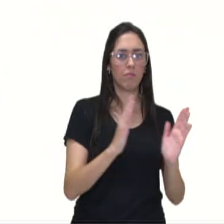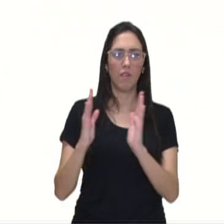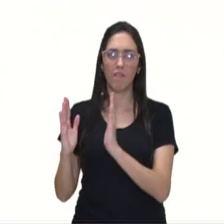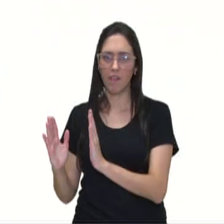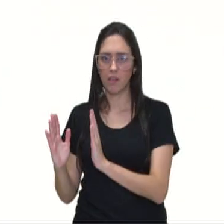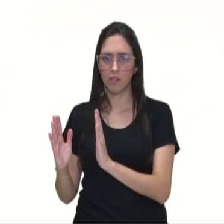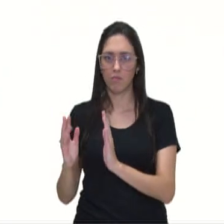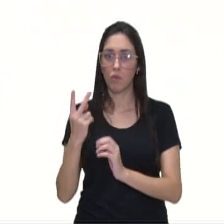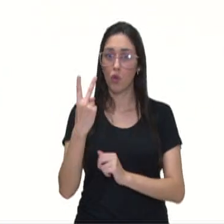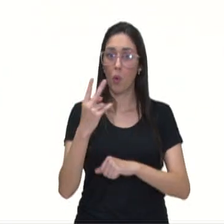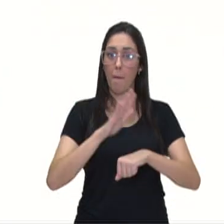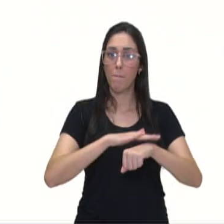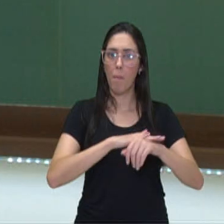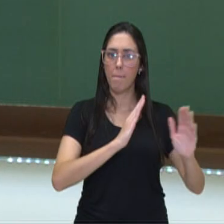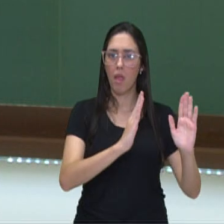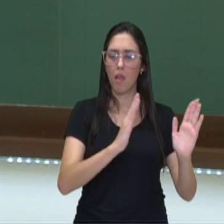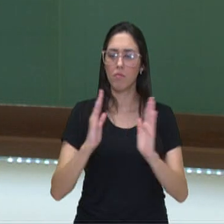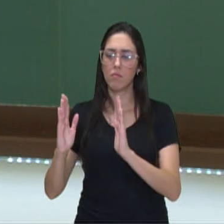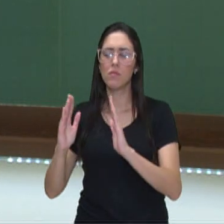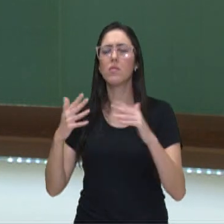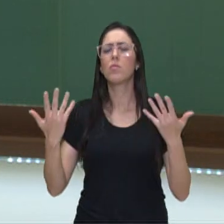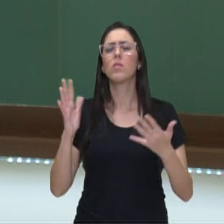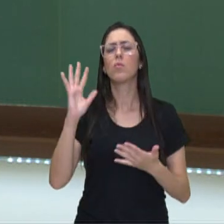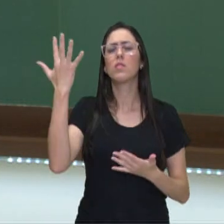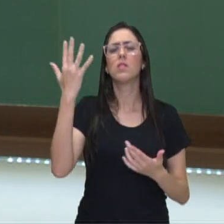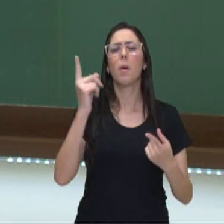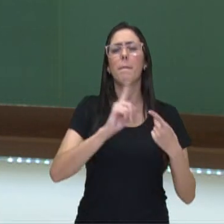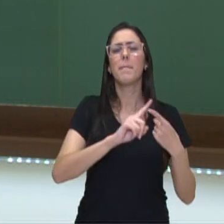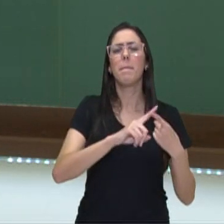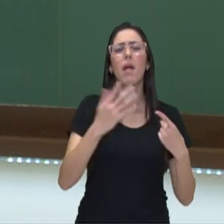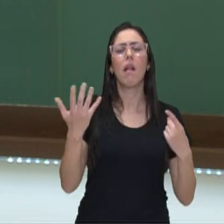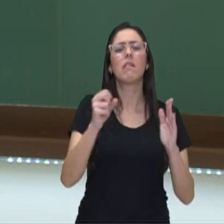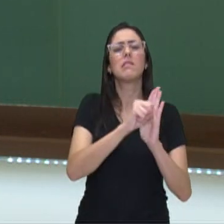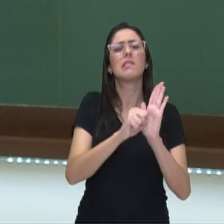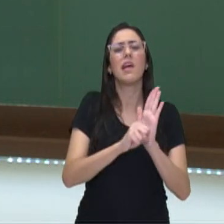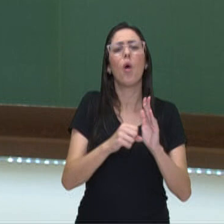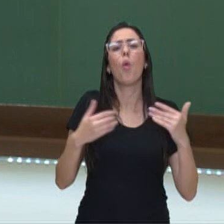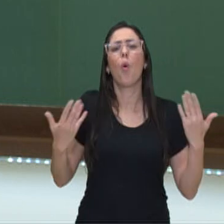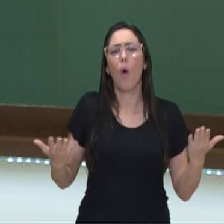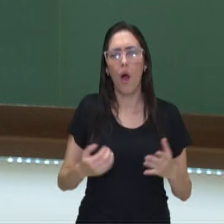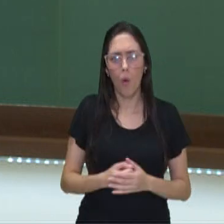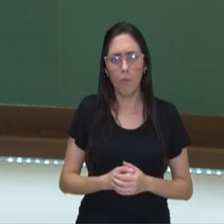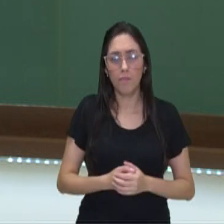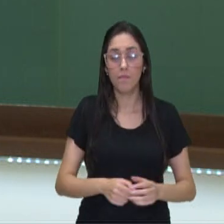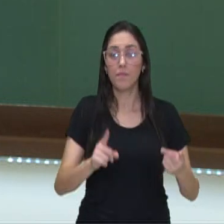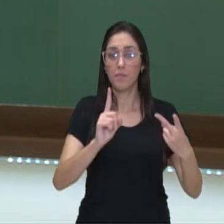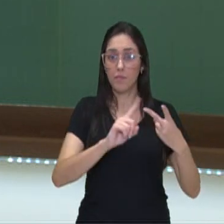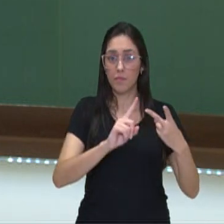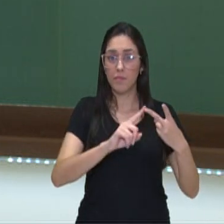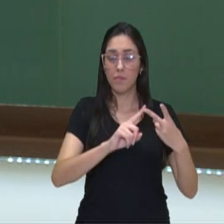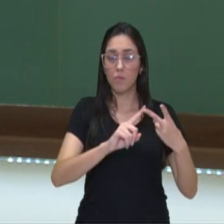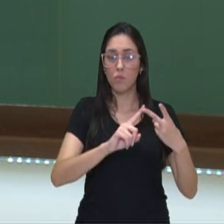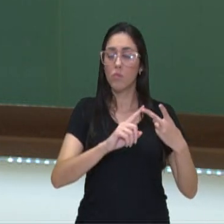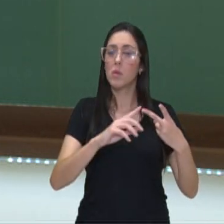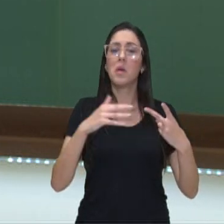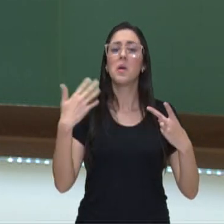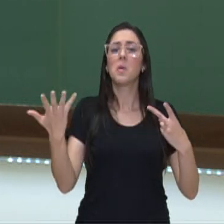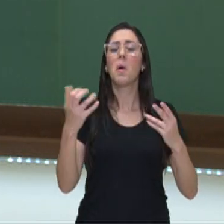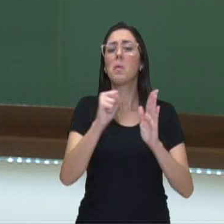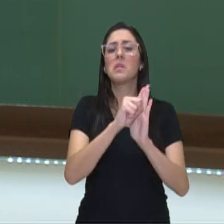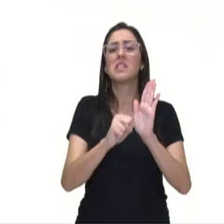responda. Quando que aconteceu a primeira fase? Em qual século? E a segunda fase, em qual século que